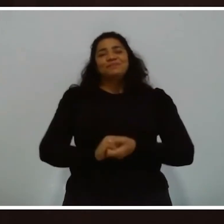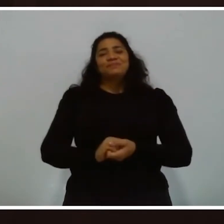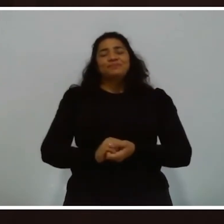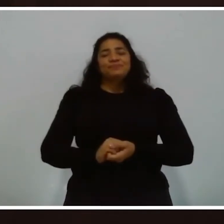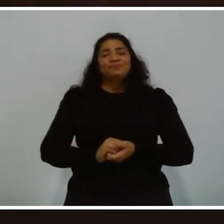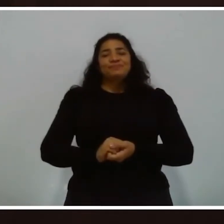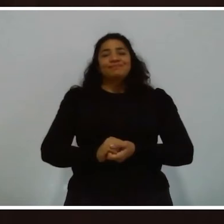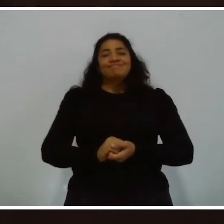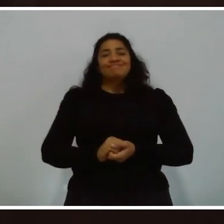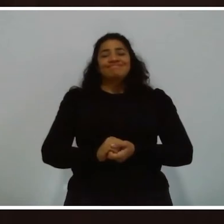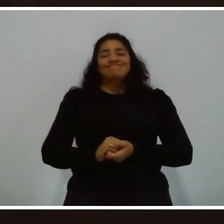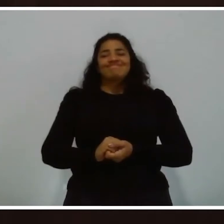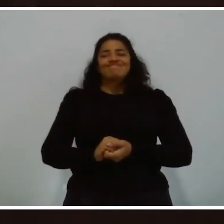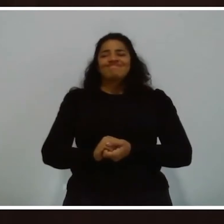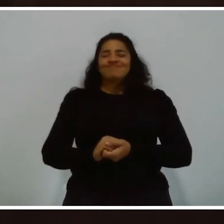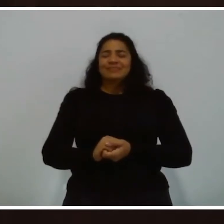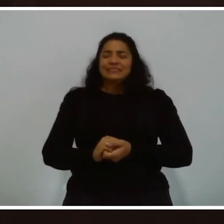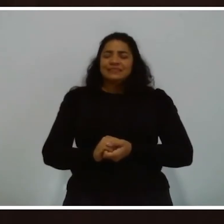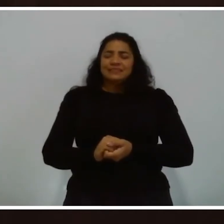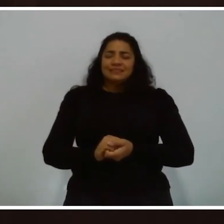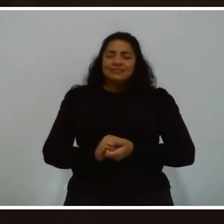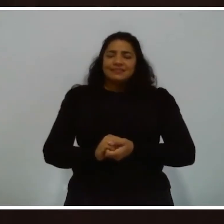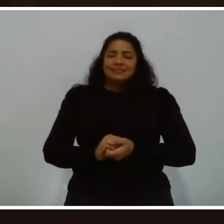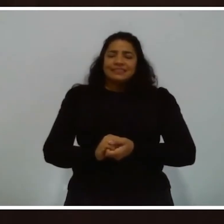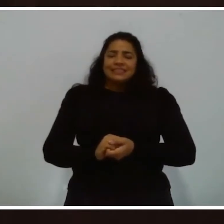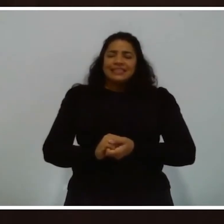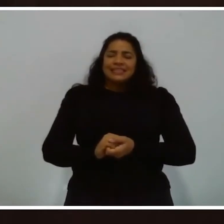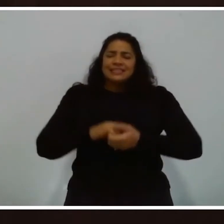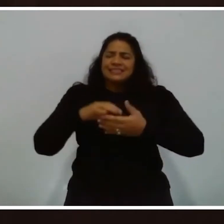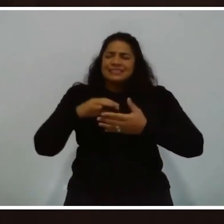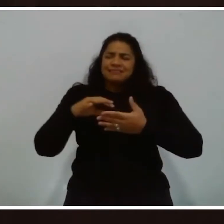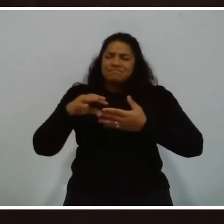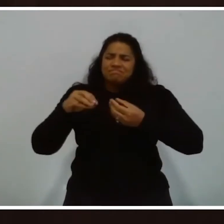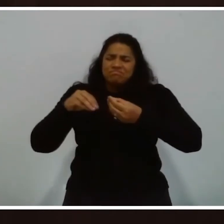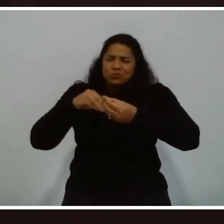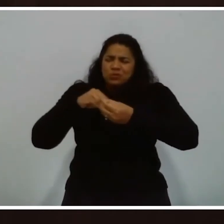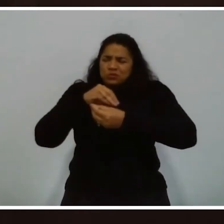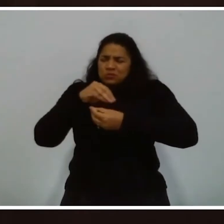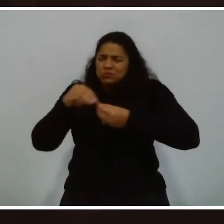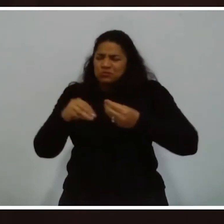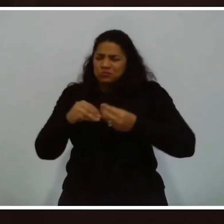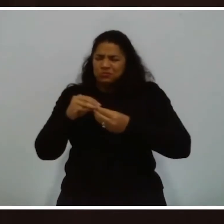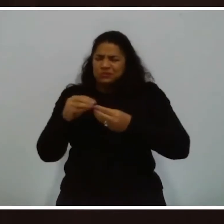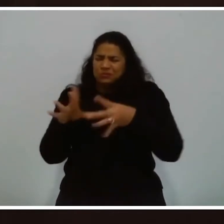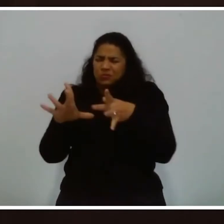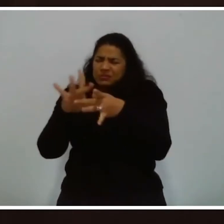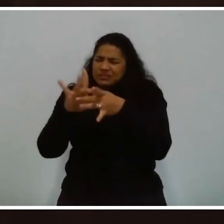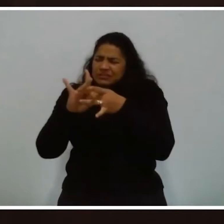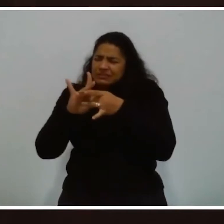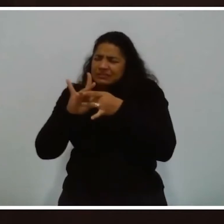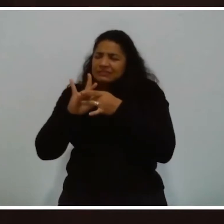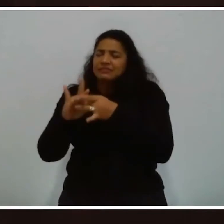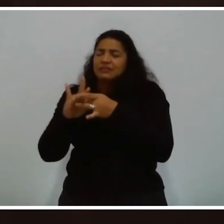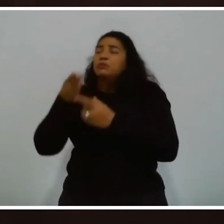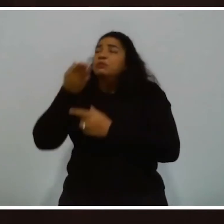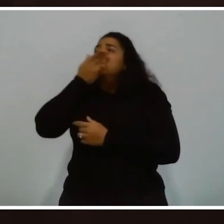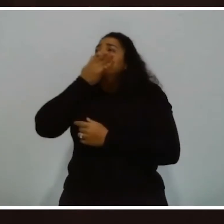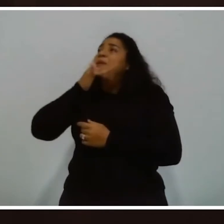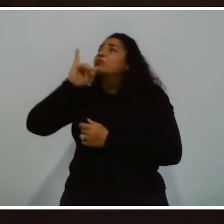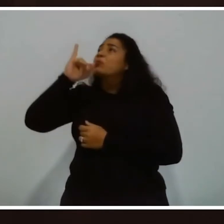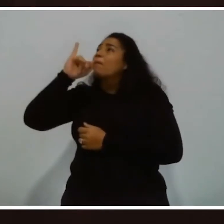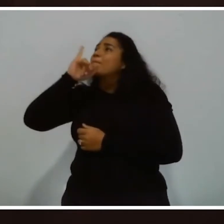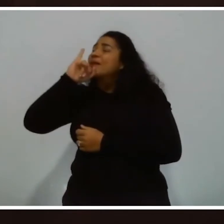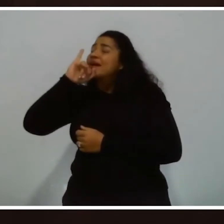Essa coinerência entre Pai e o Filho, na verdade, Deus deseja nos